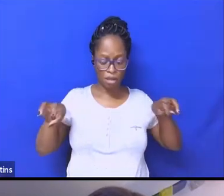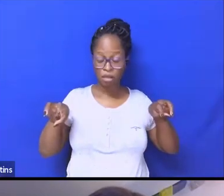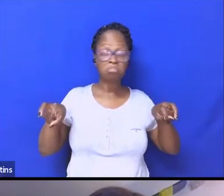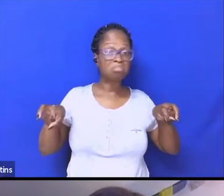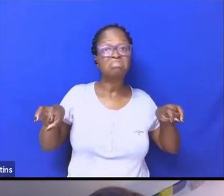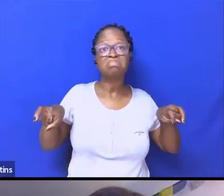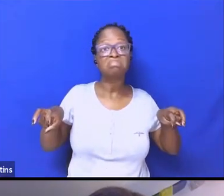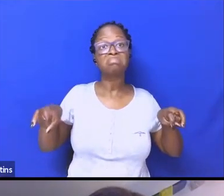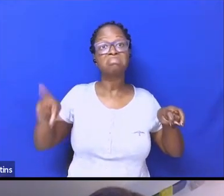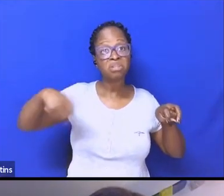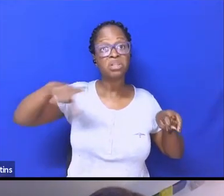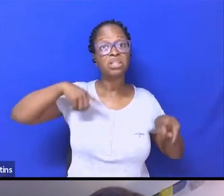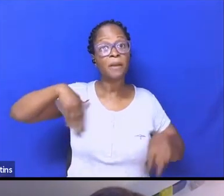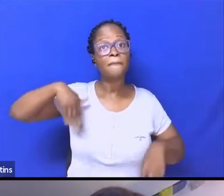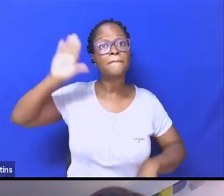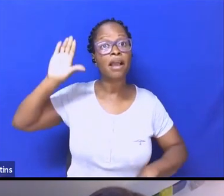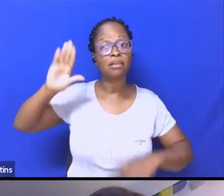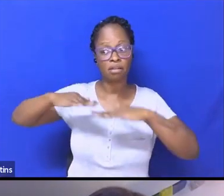ter mais